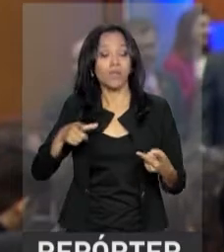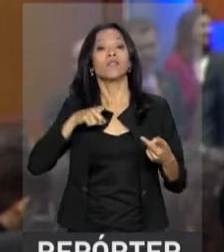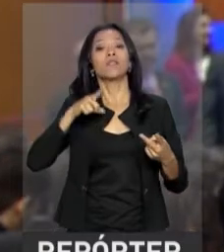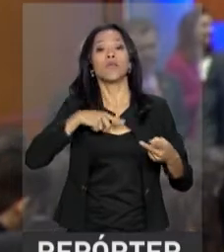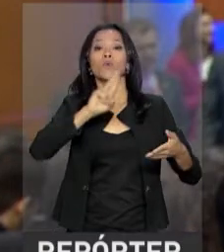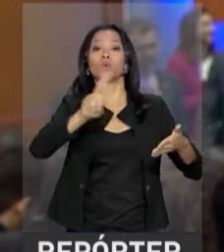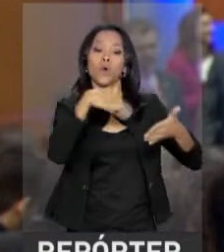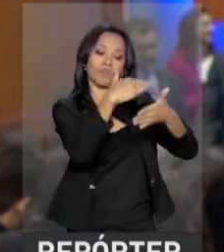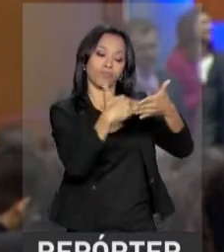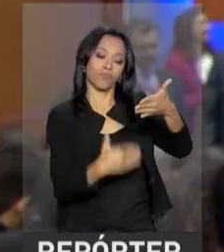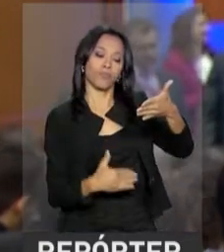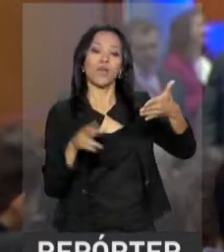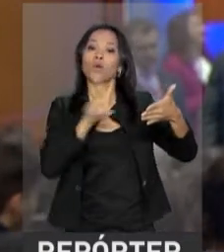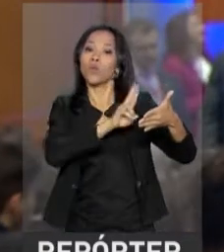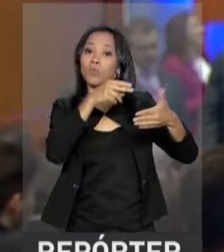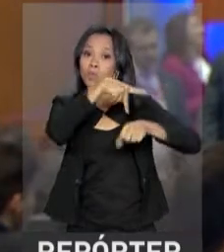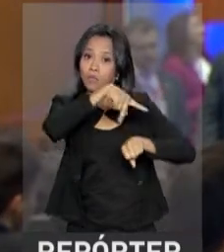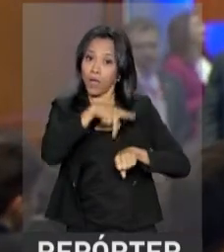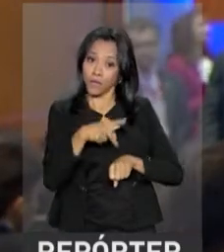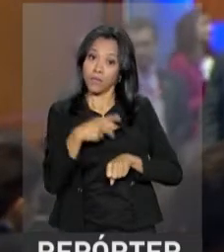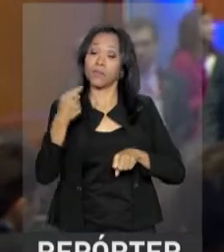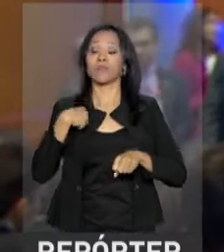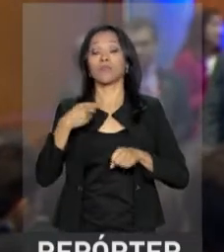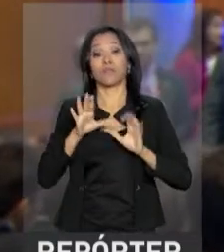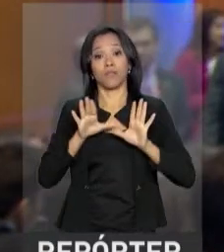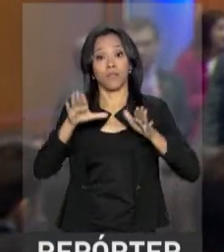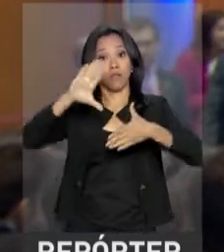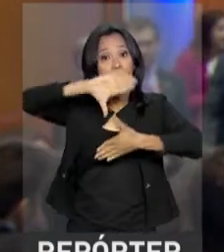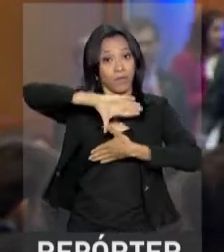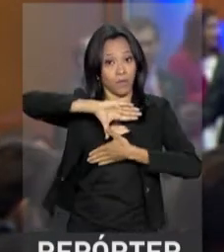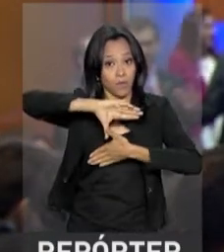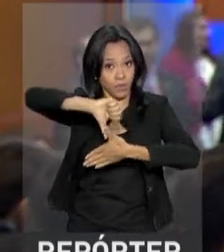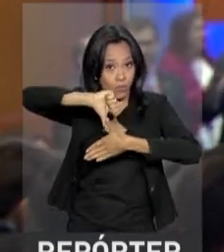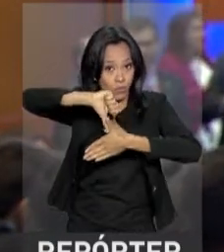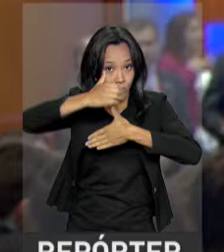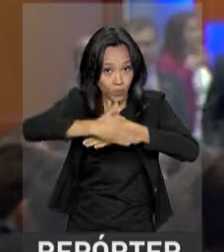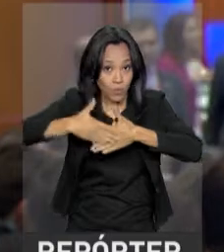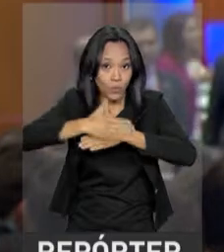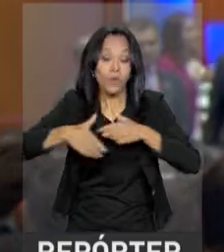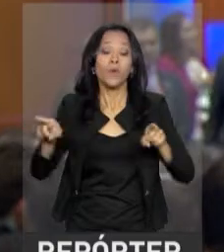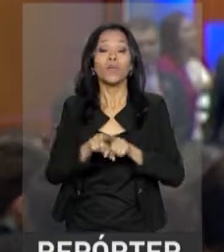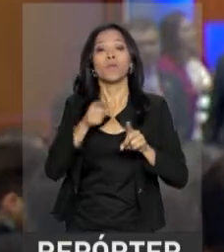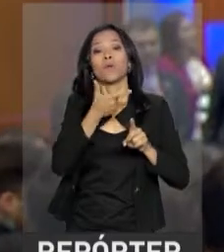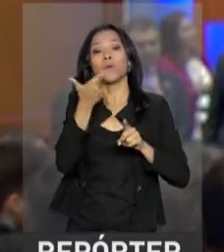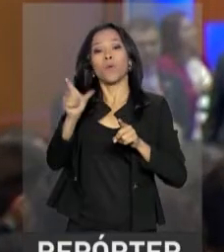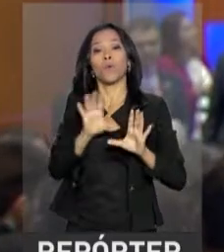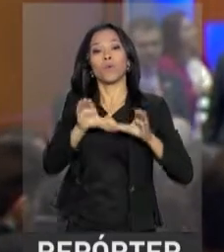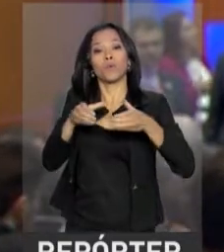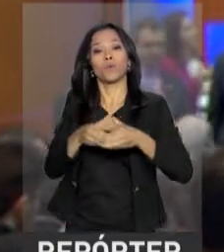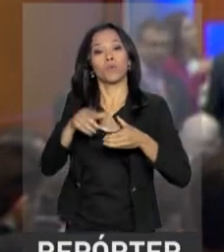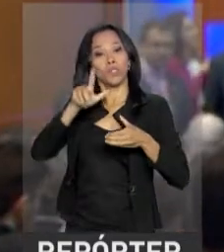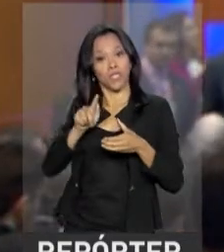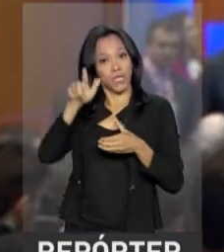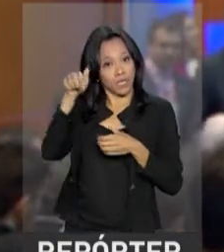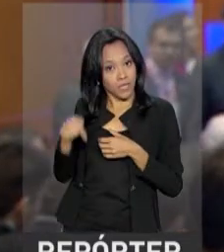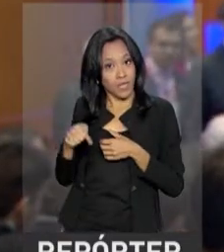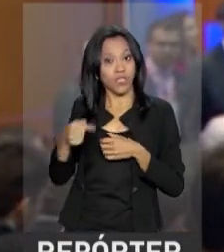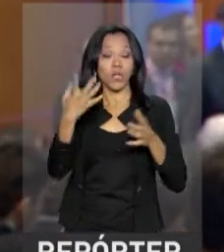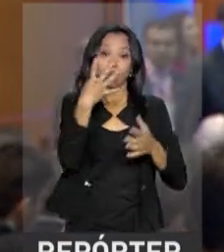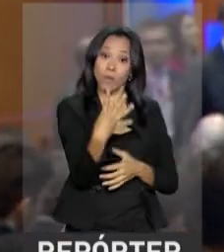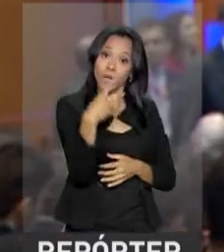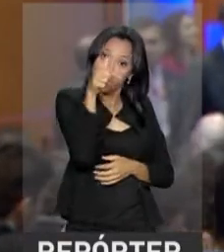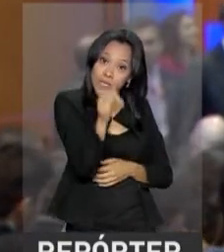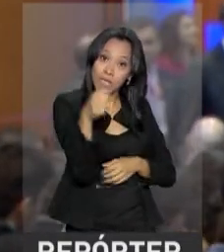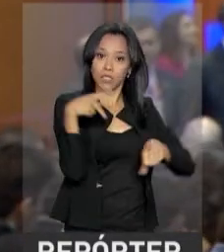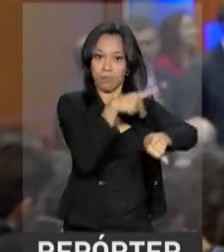países da américa do sul e os membros do g7 que o grupo que reúne as maiores economias do planeta os 47 países